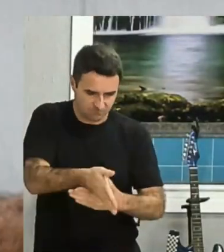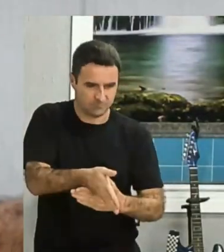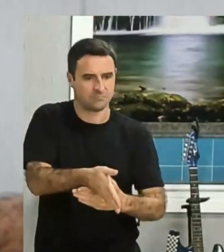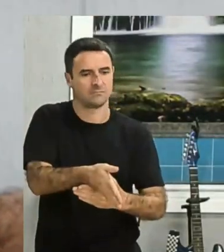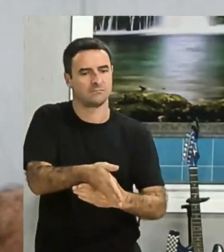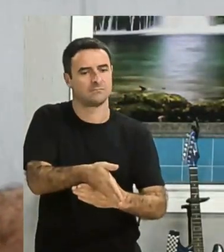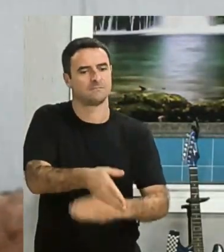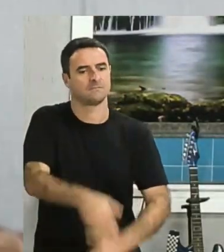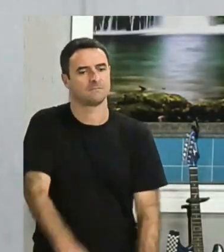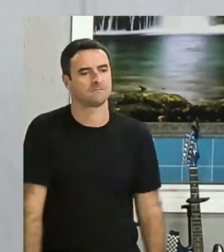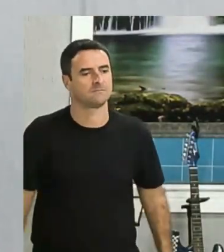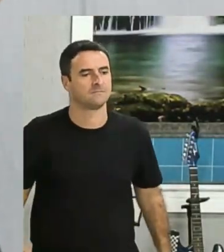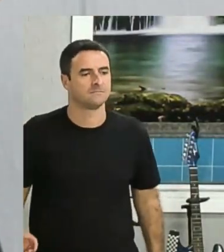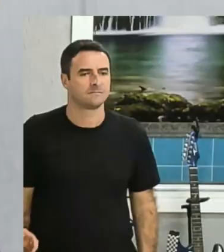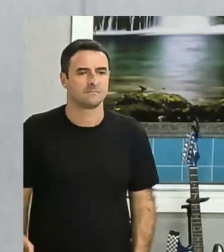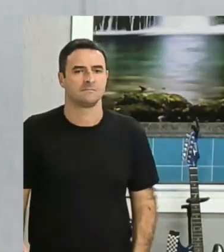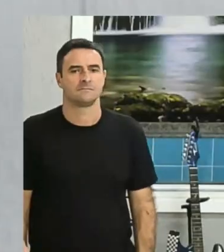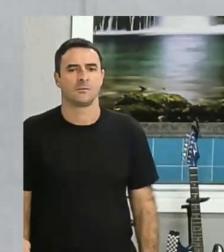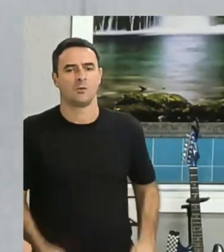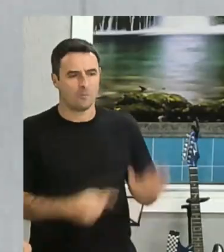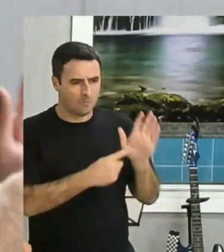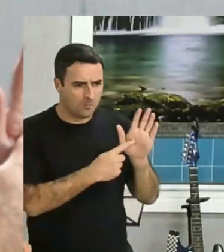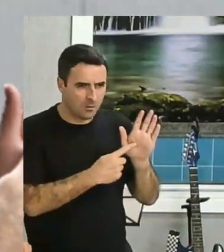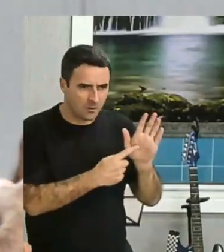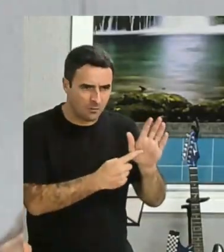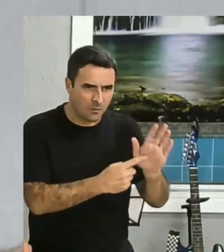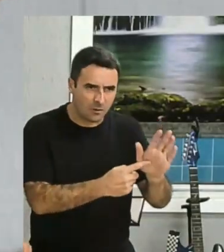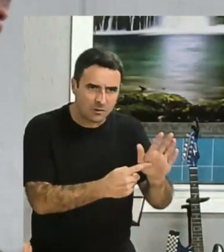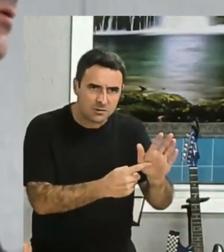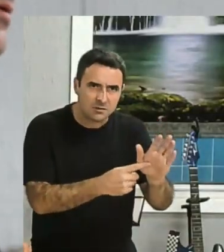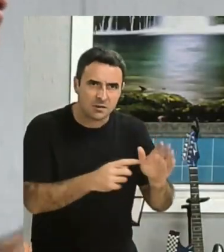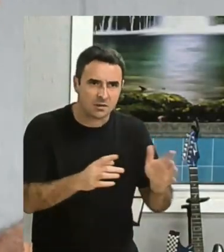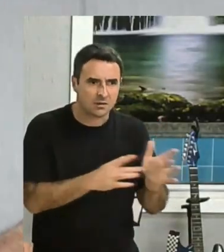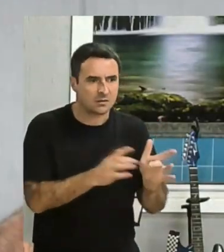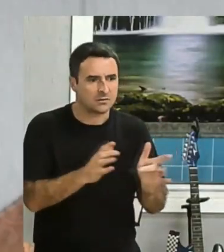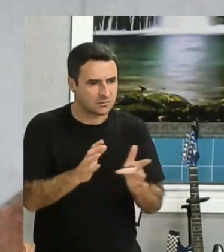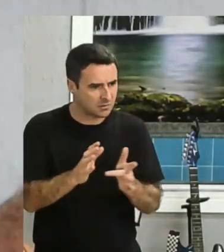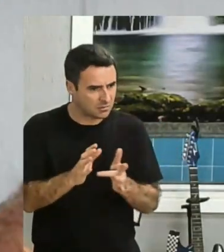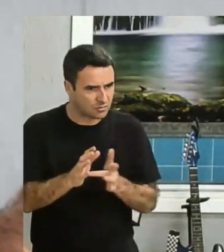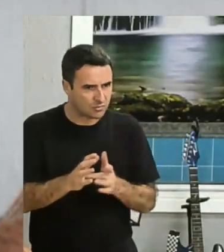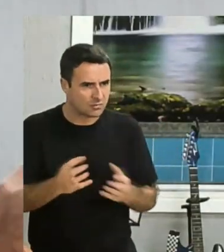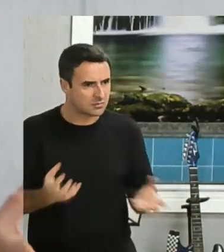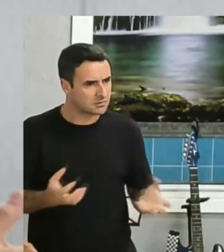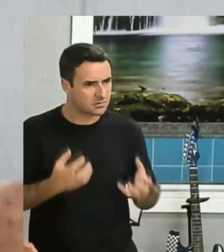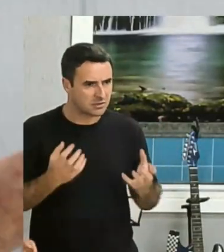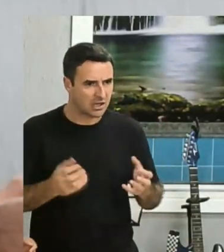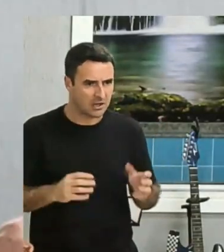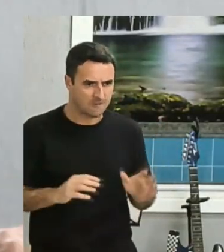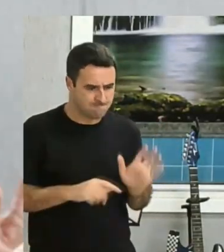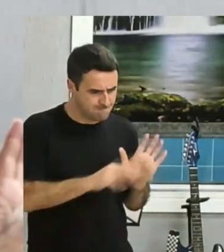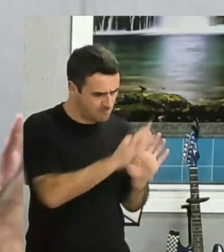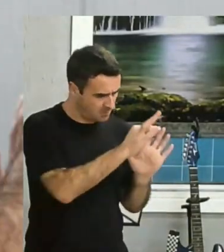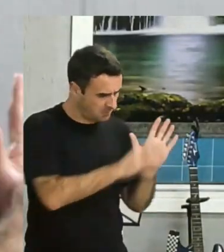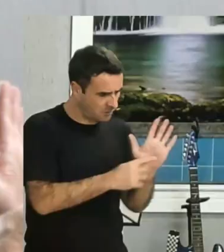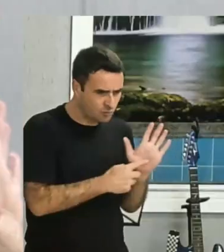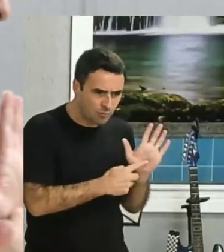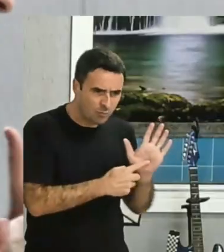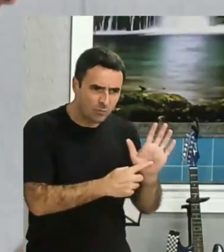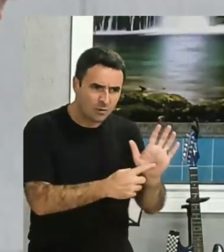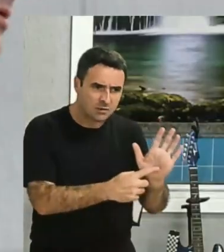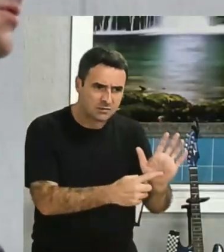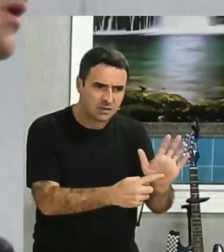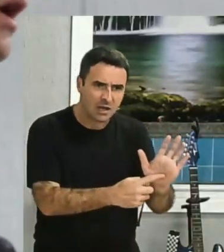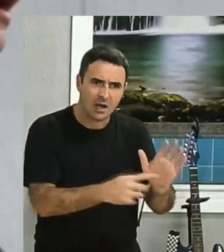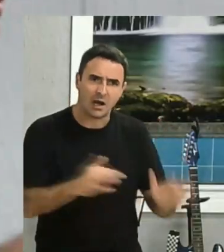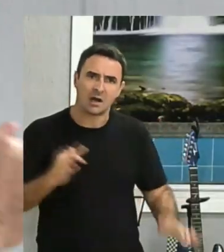E também fica evidente no seu interesse de revelar os seus propósitos para as